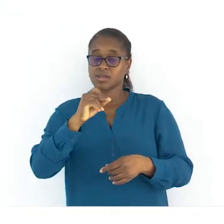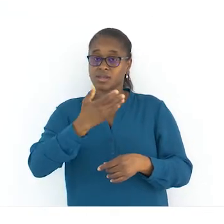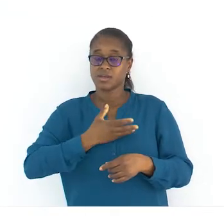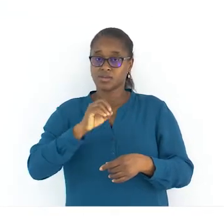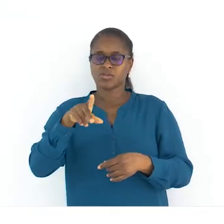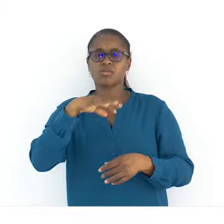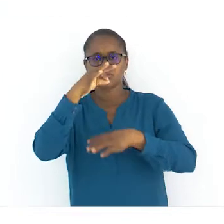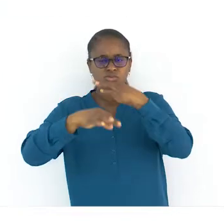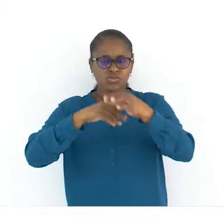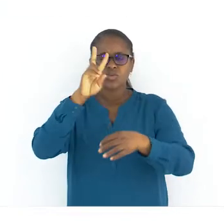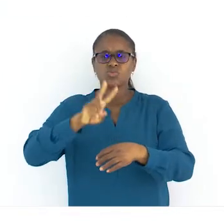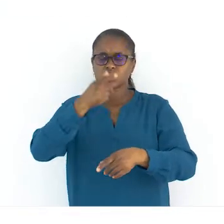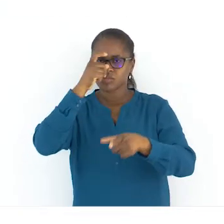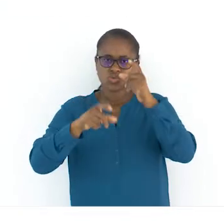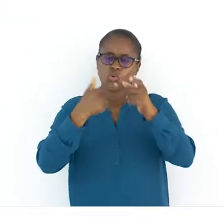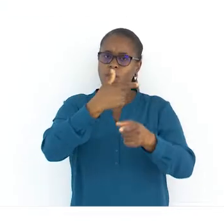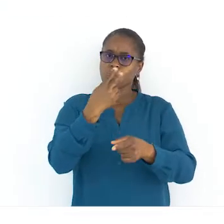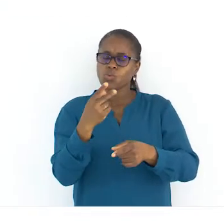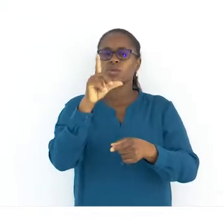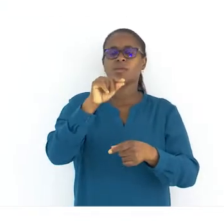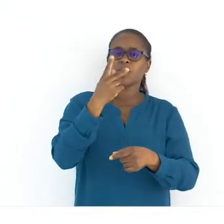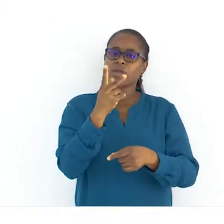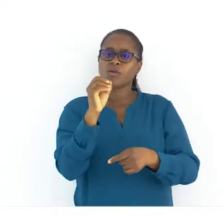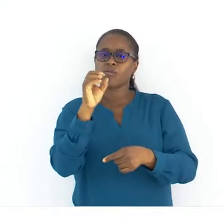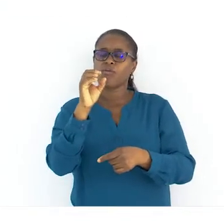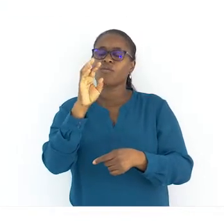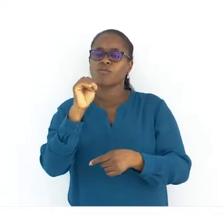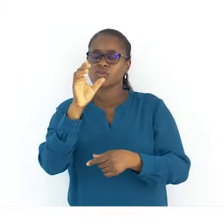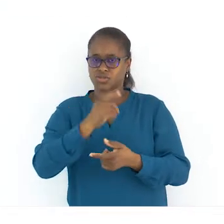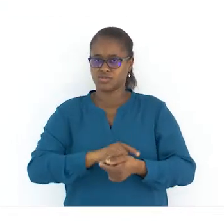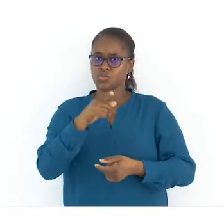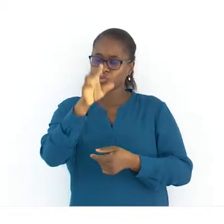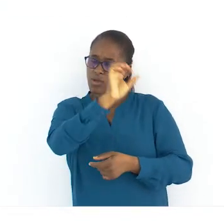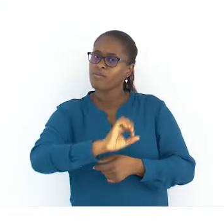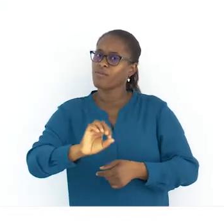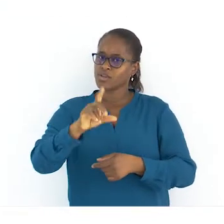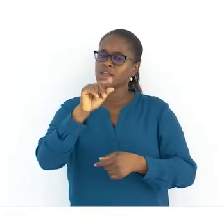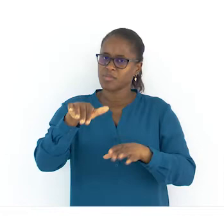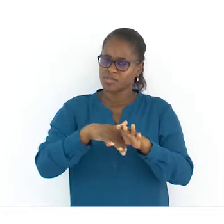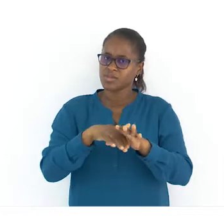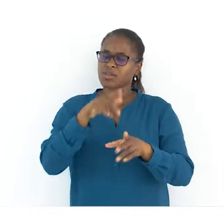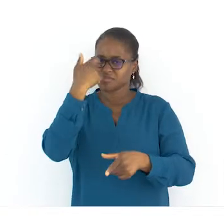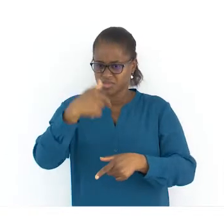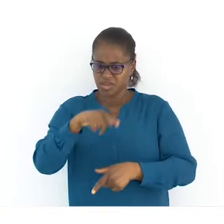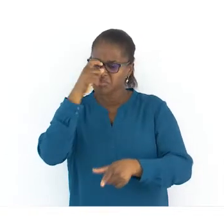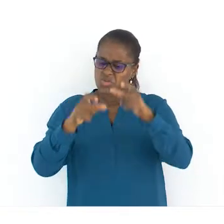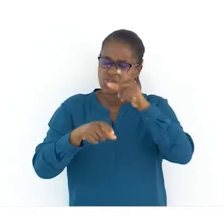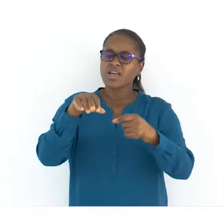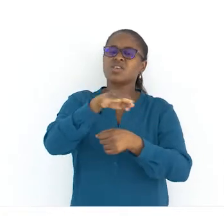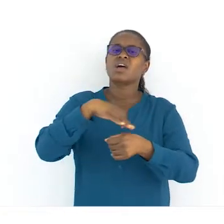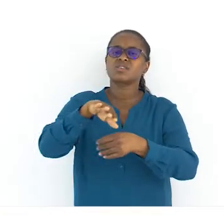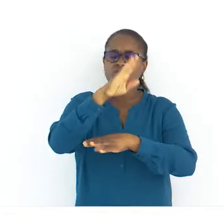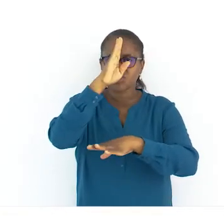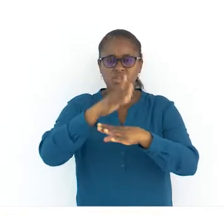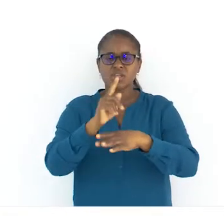pessoa, tu e vós, também faz parte dessas características. Possui personagem e ação, desenrola no espaço e